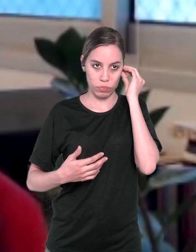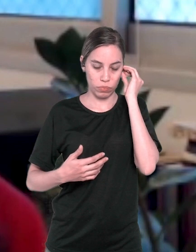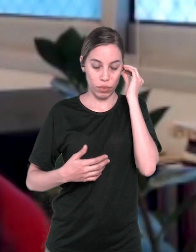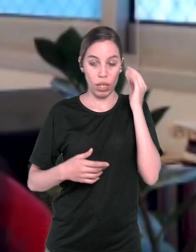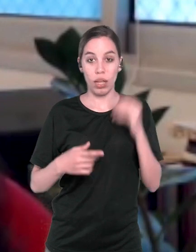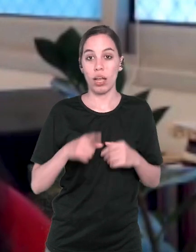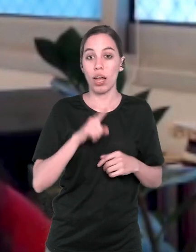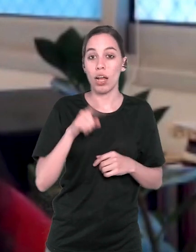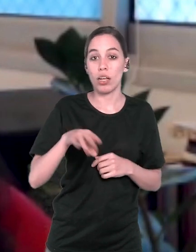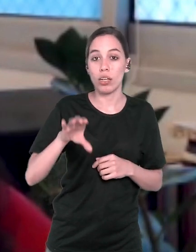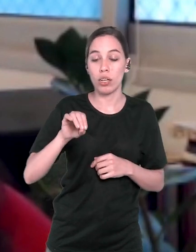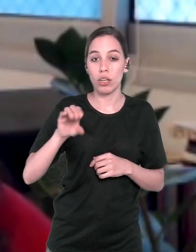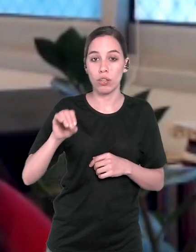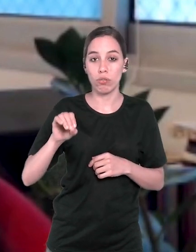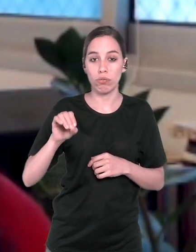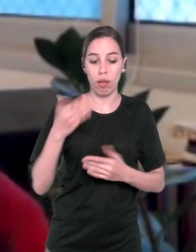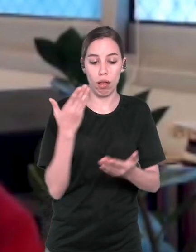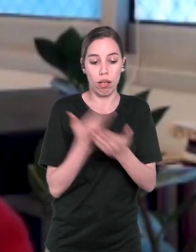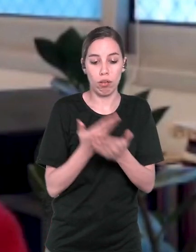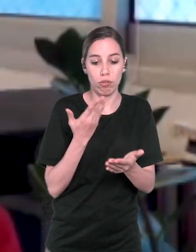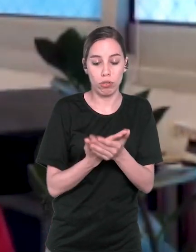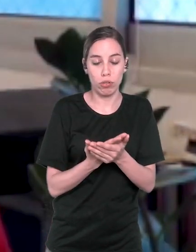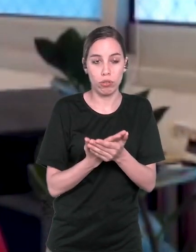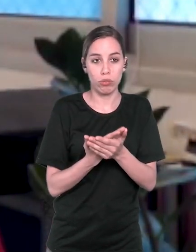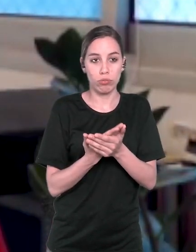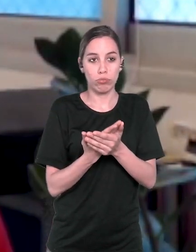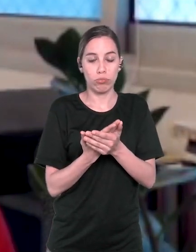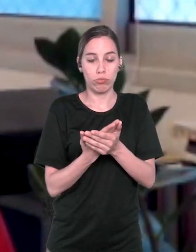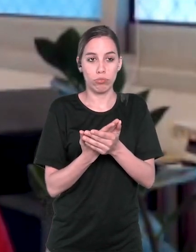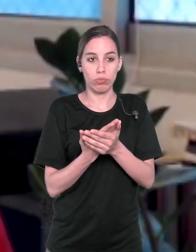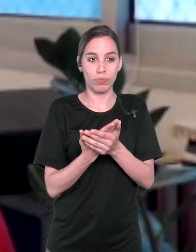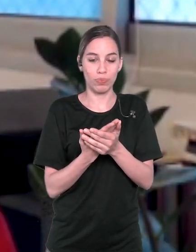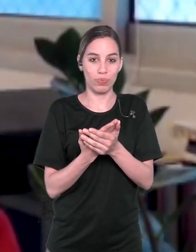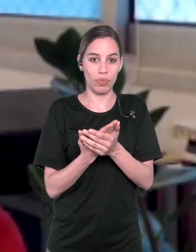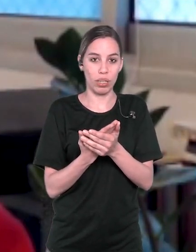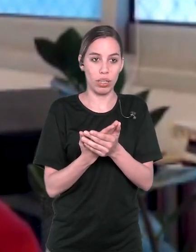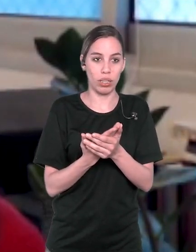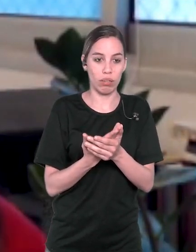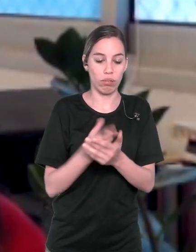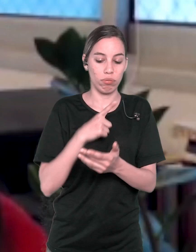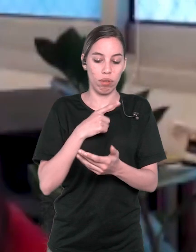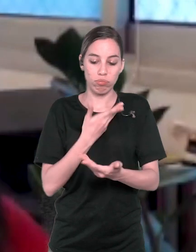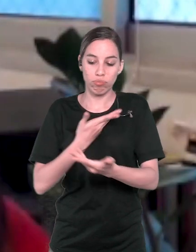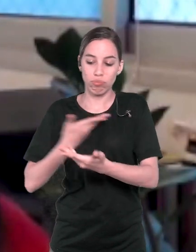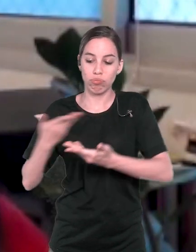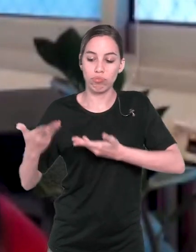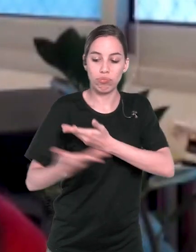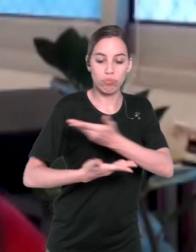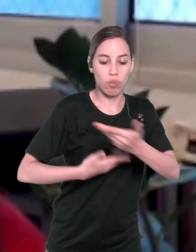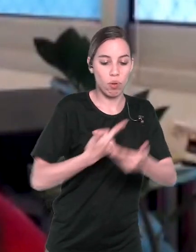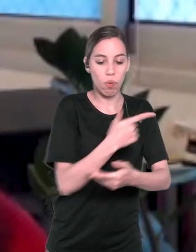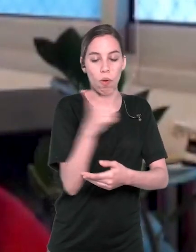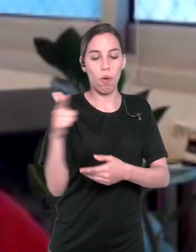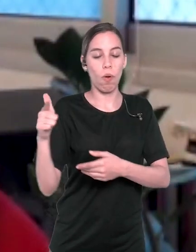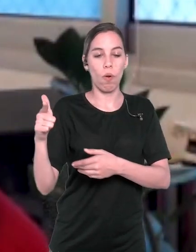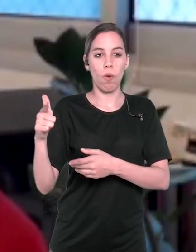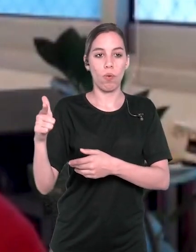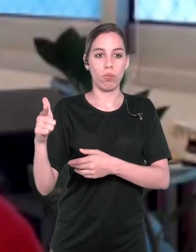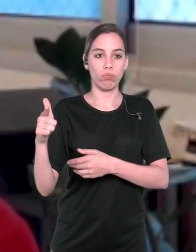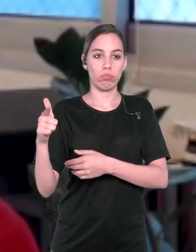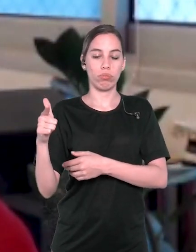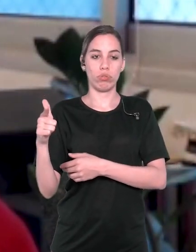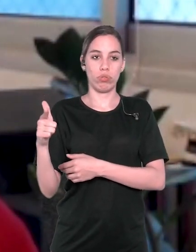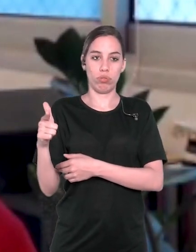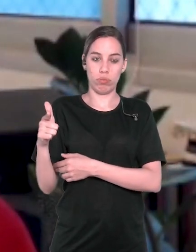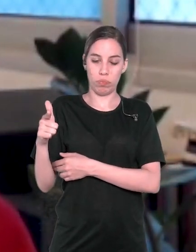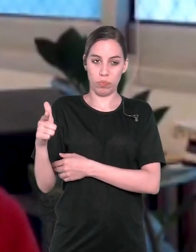é esse campo de estudos, né? Que está, inclusive, em interação com outros campos,